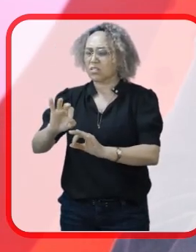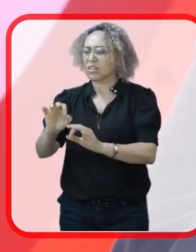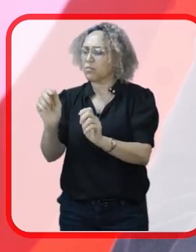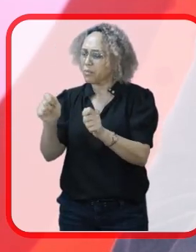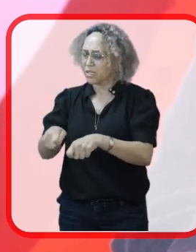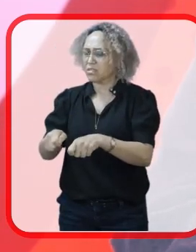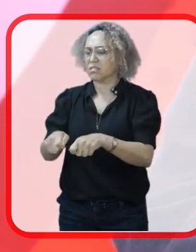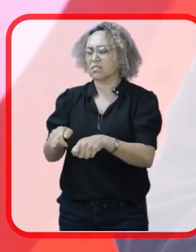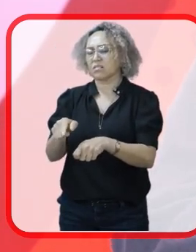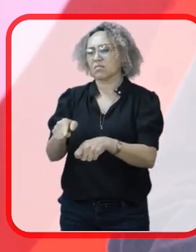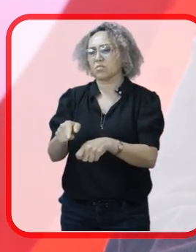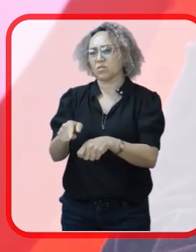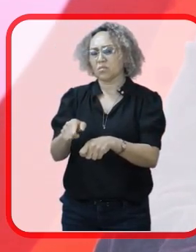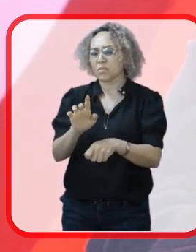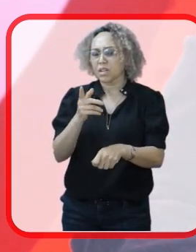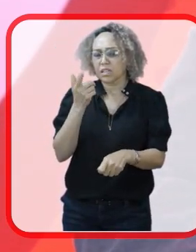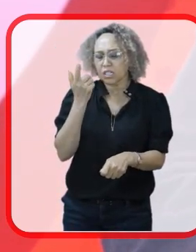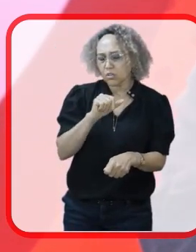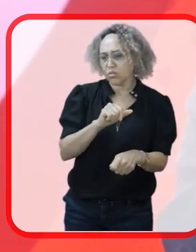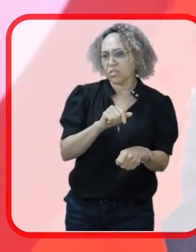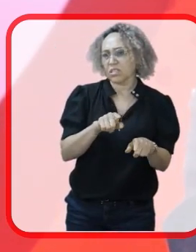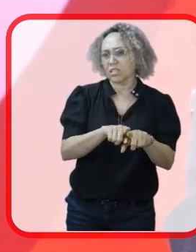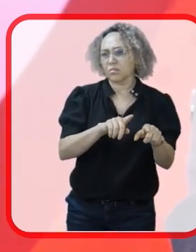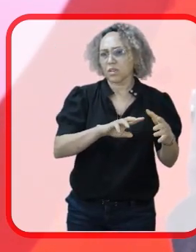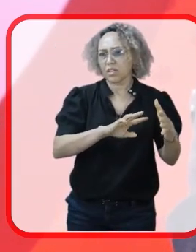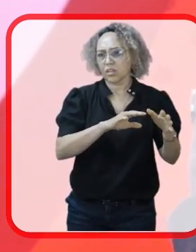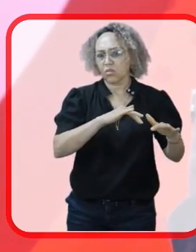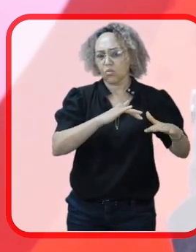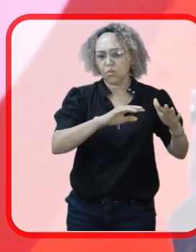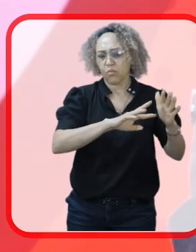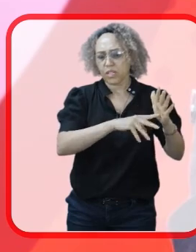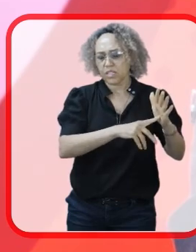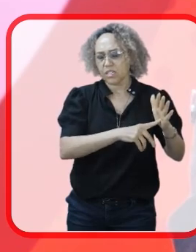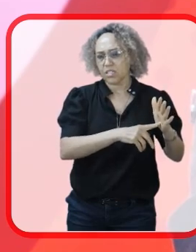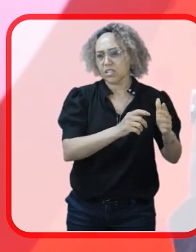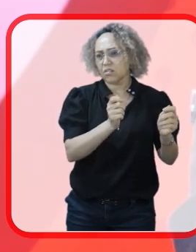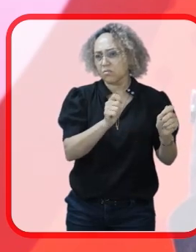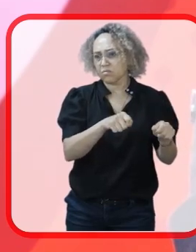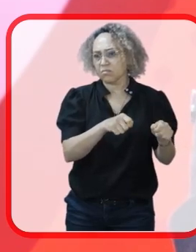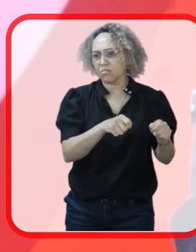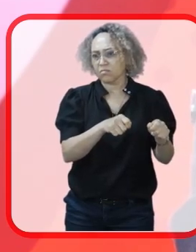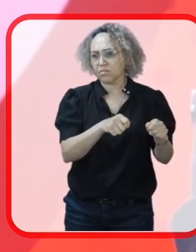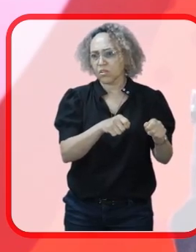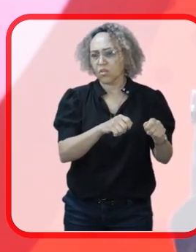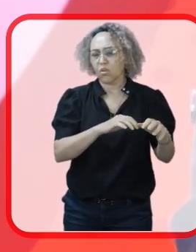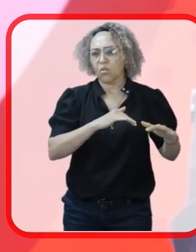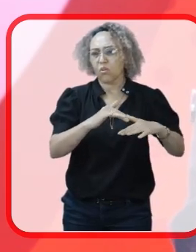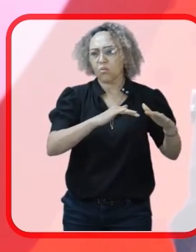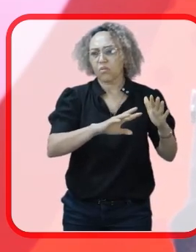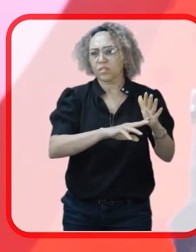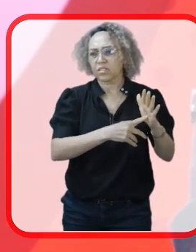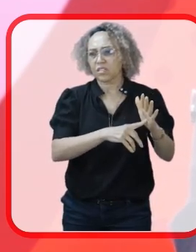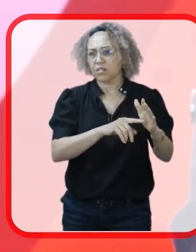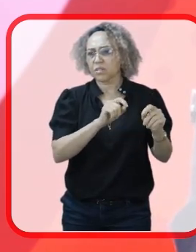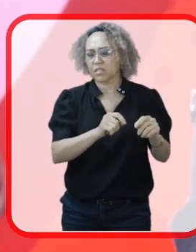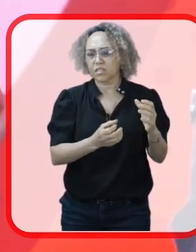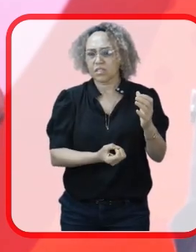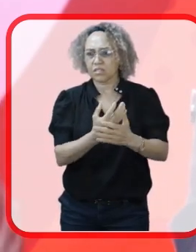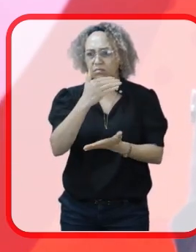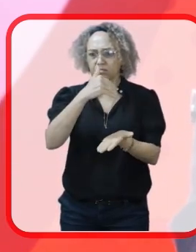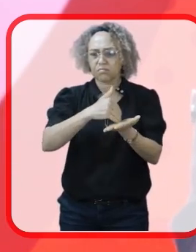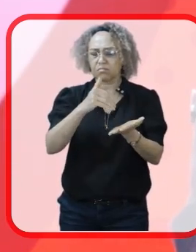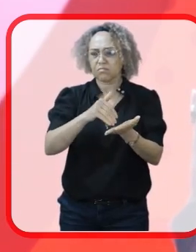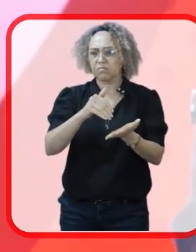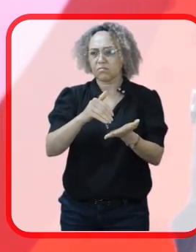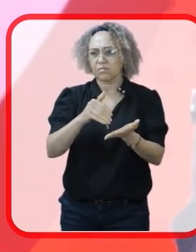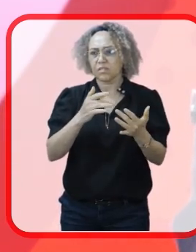não alcança, por mais que o movimento sindical cutista tem criado as secretarias de economia solidária. Mas certamente, se